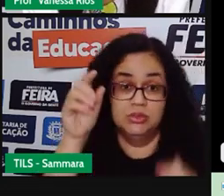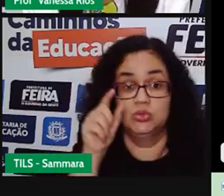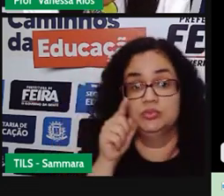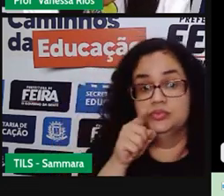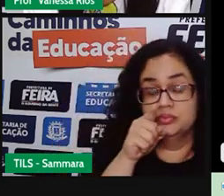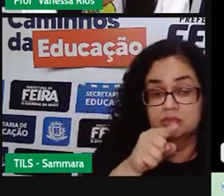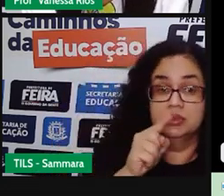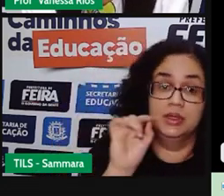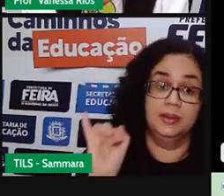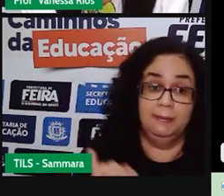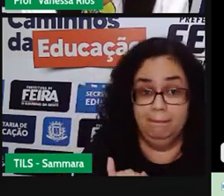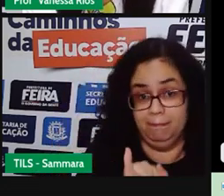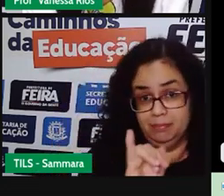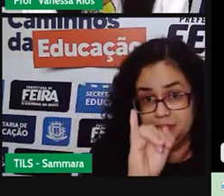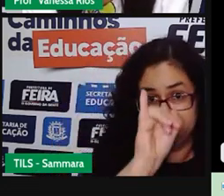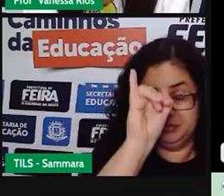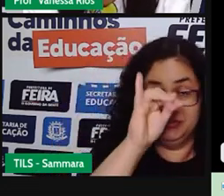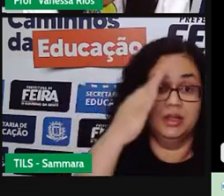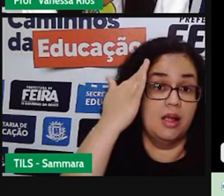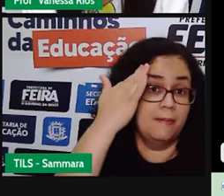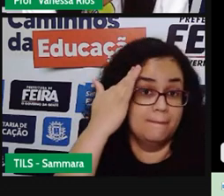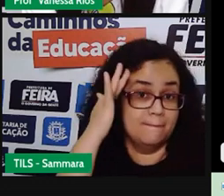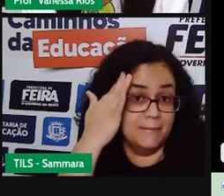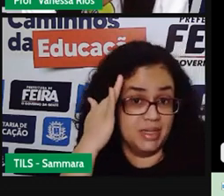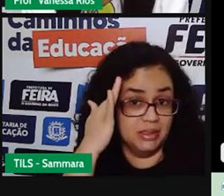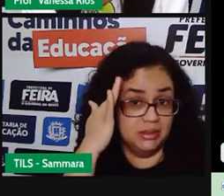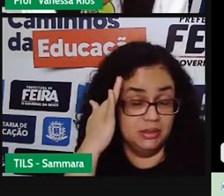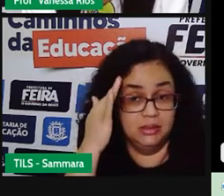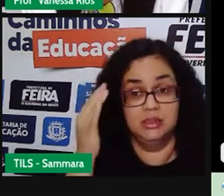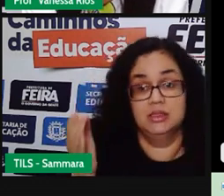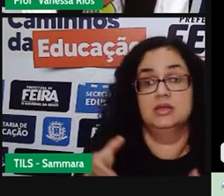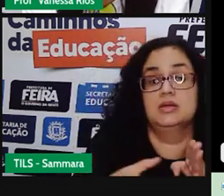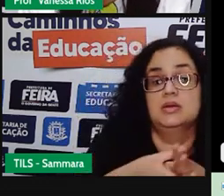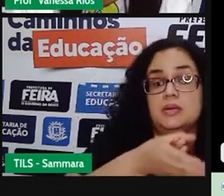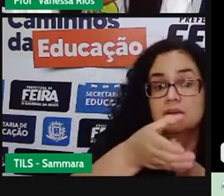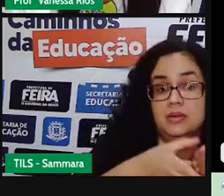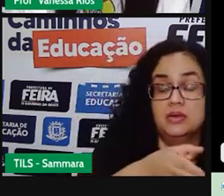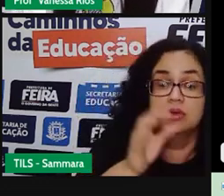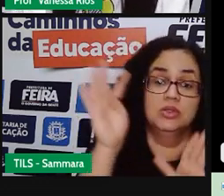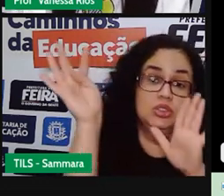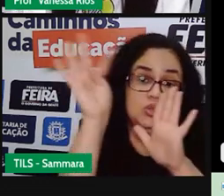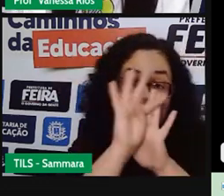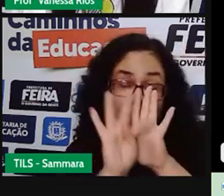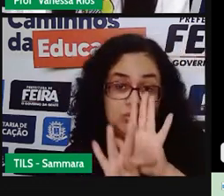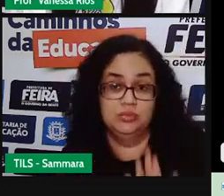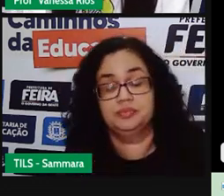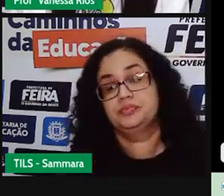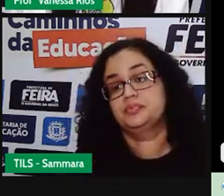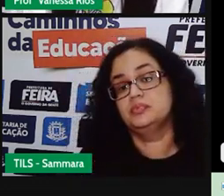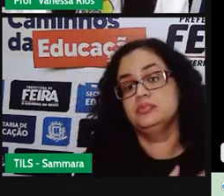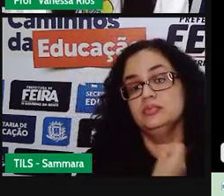dos textos poéticos, né, dentro da poesia, dos poemas.